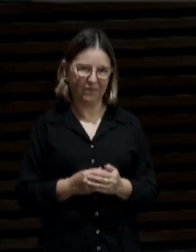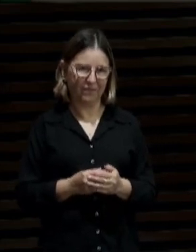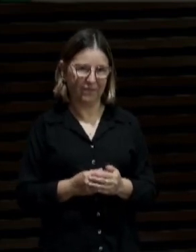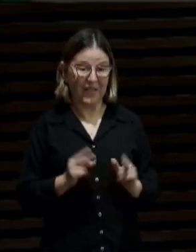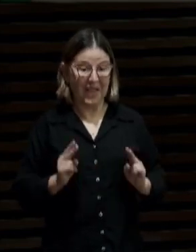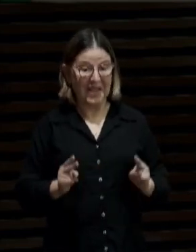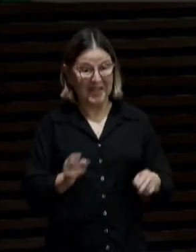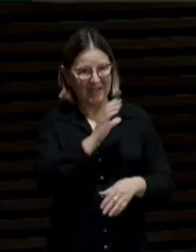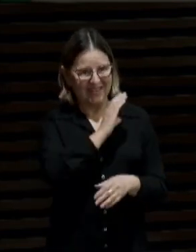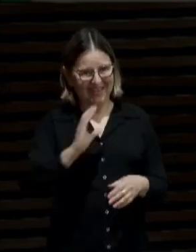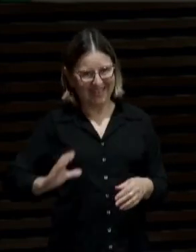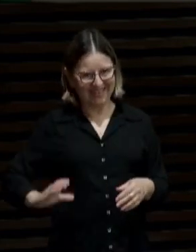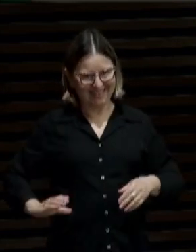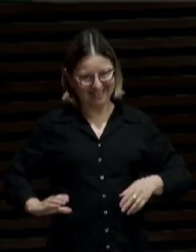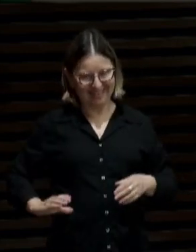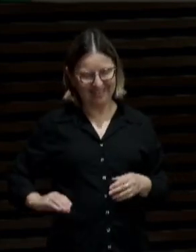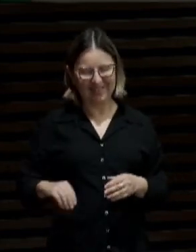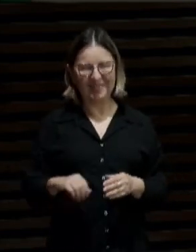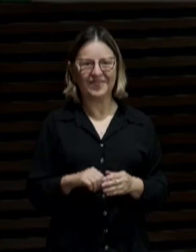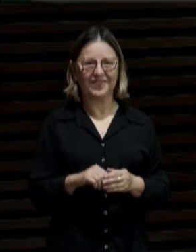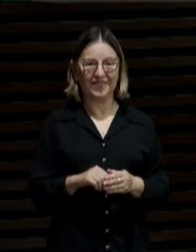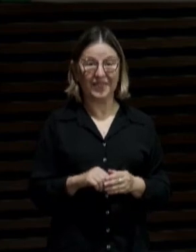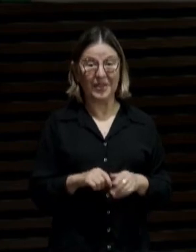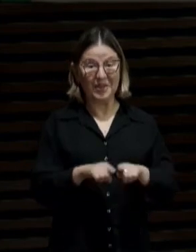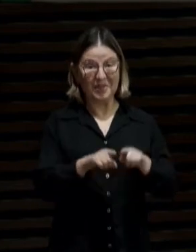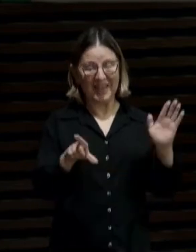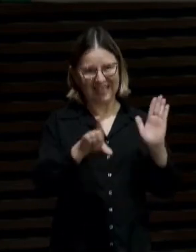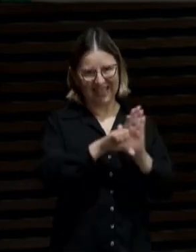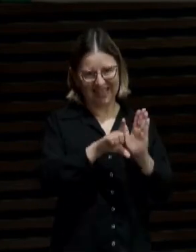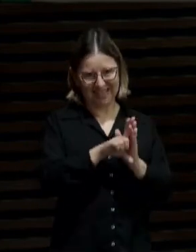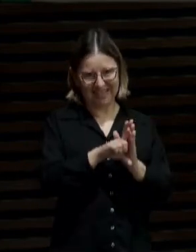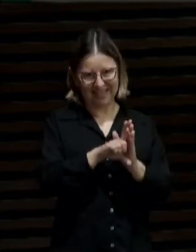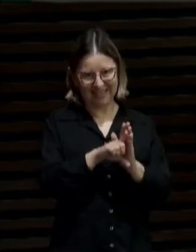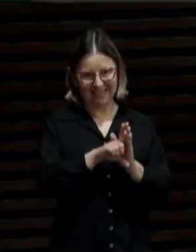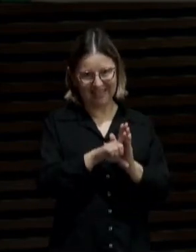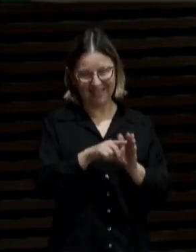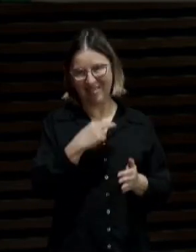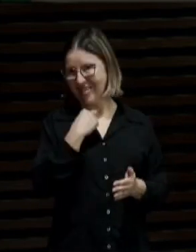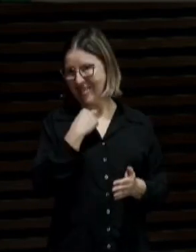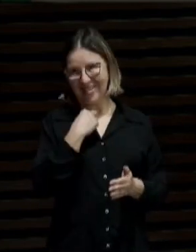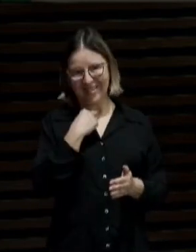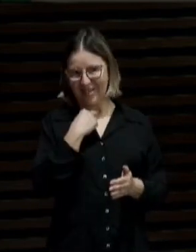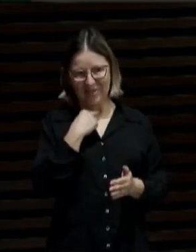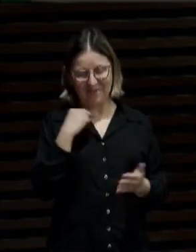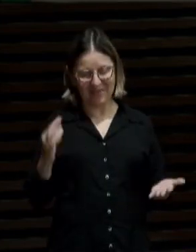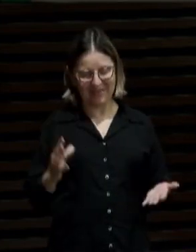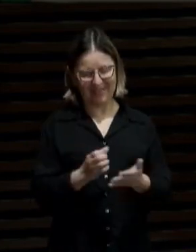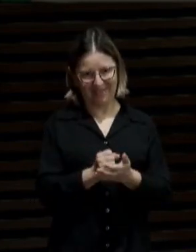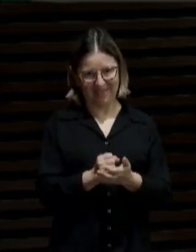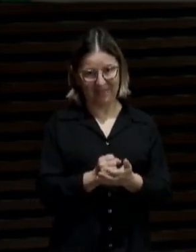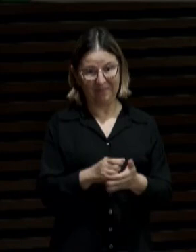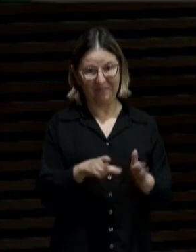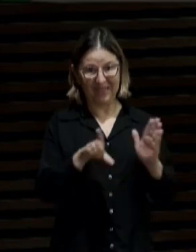que vai resolver. Mas a lei não pode mudar isso, a lei foi dada. A lei existe